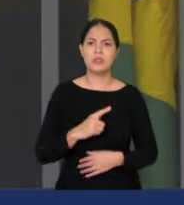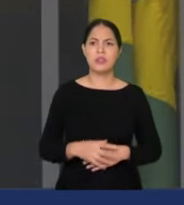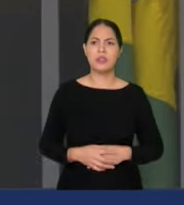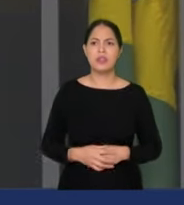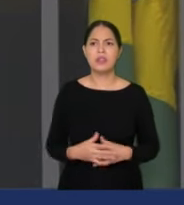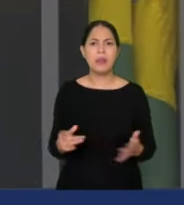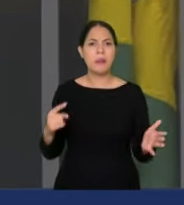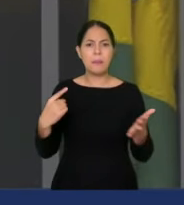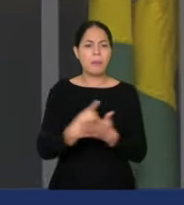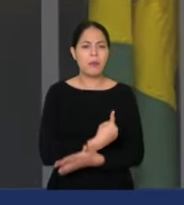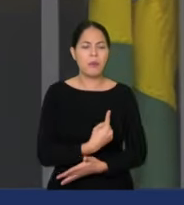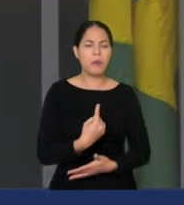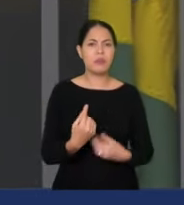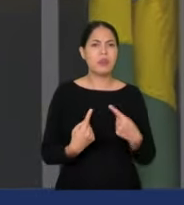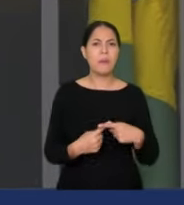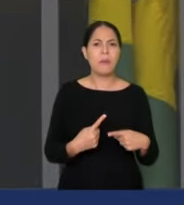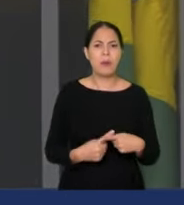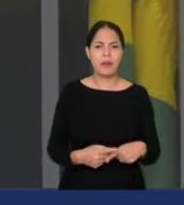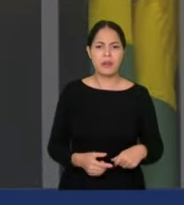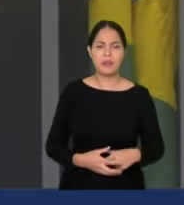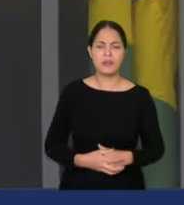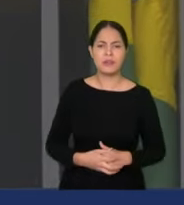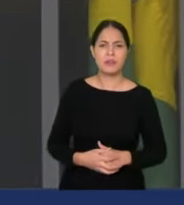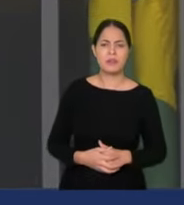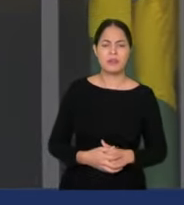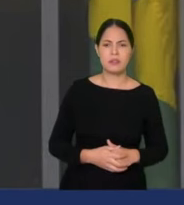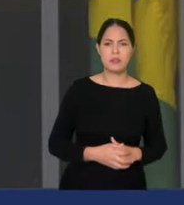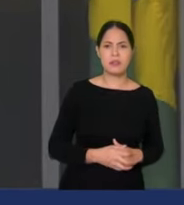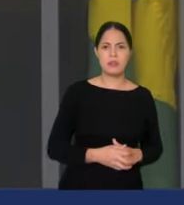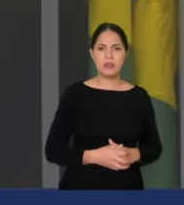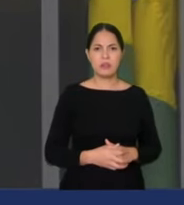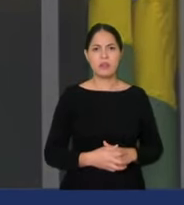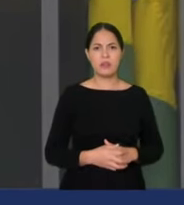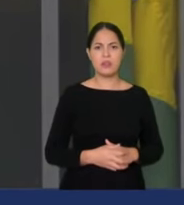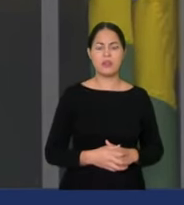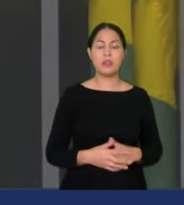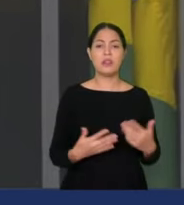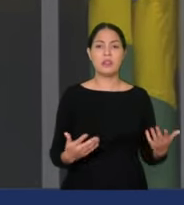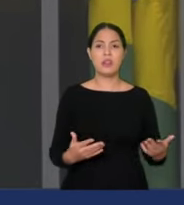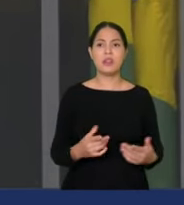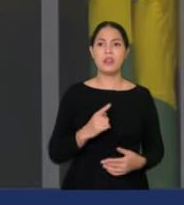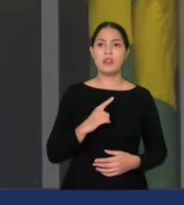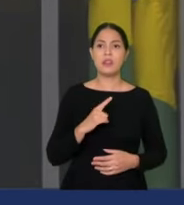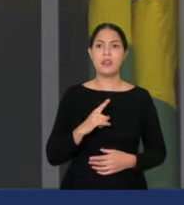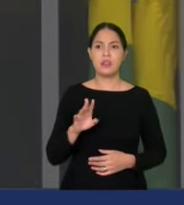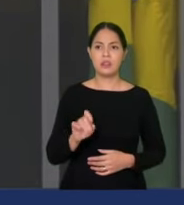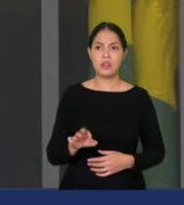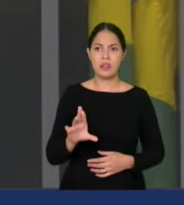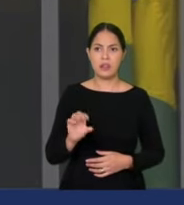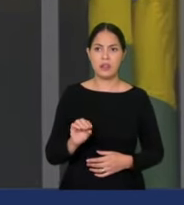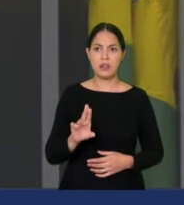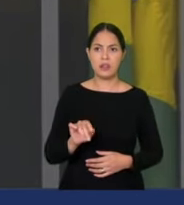que as termoelétricas tinham, todos sabem, uma bandeira vermelha